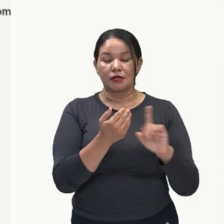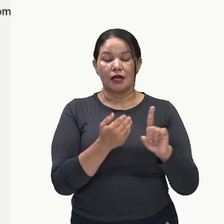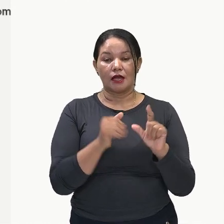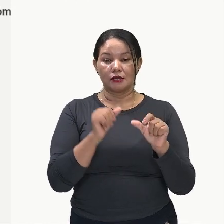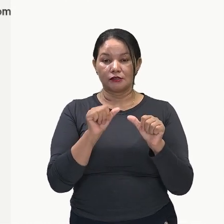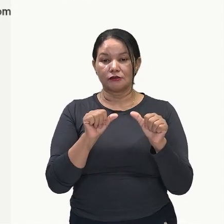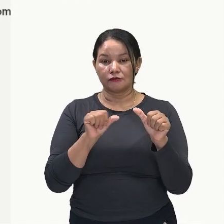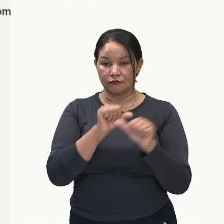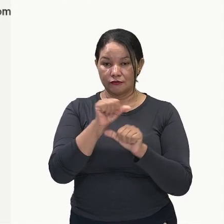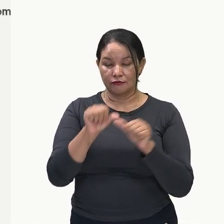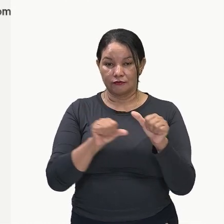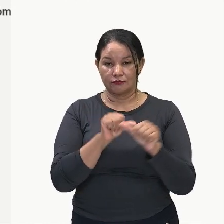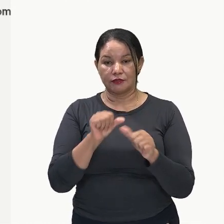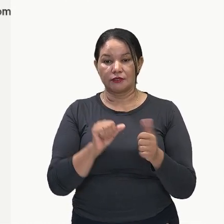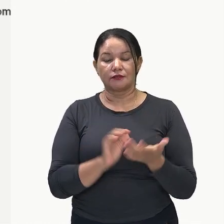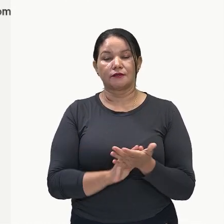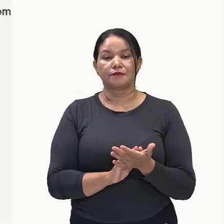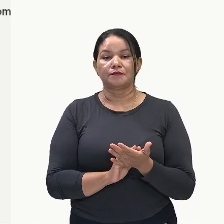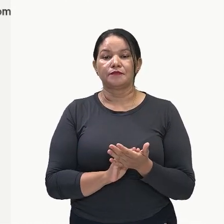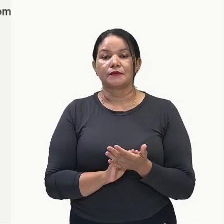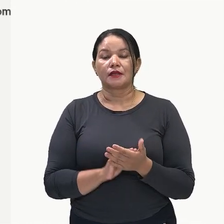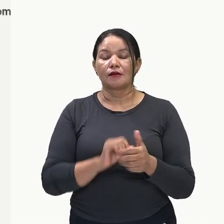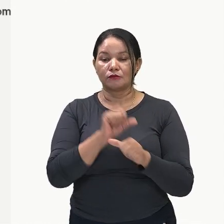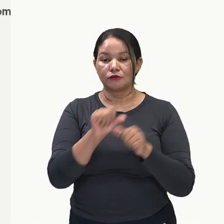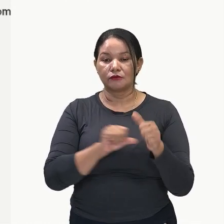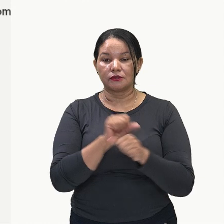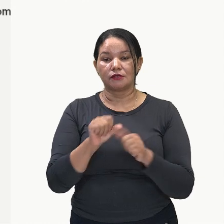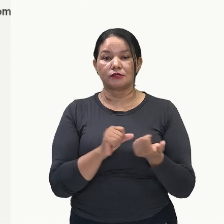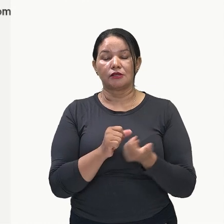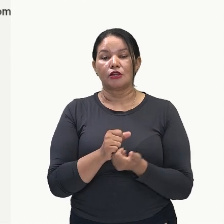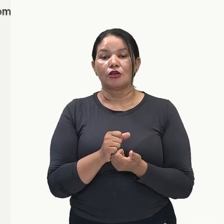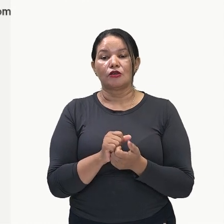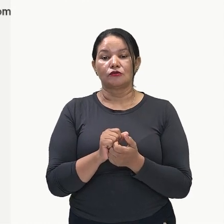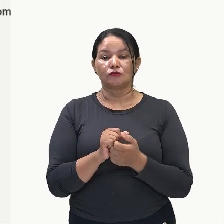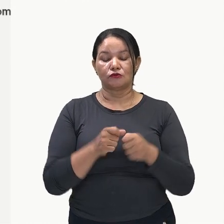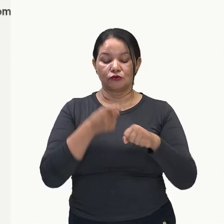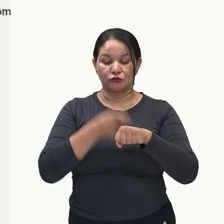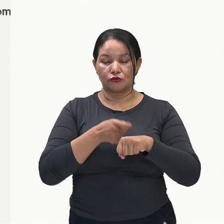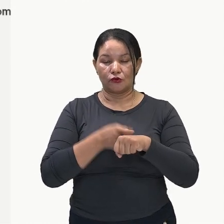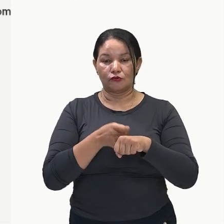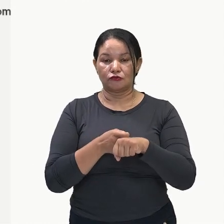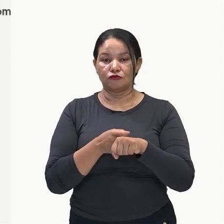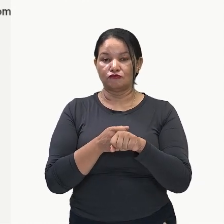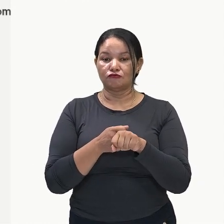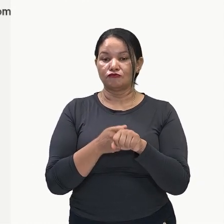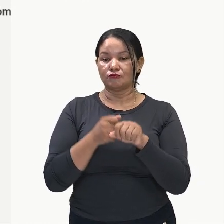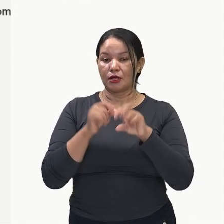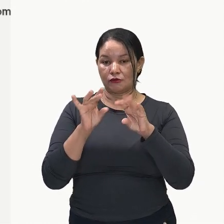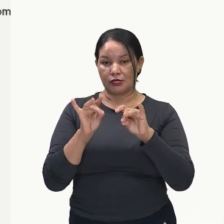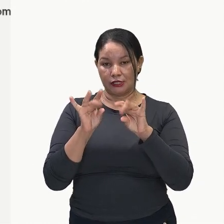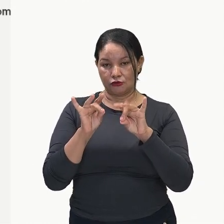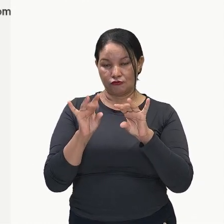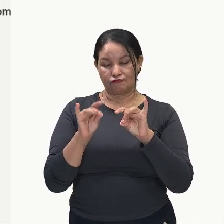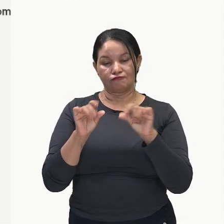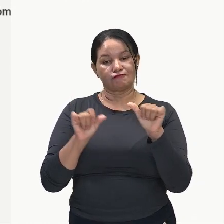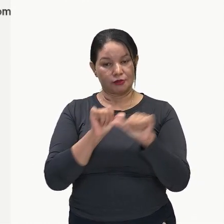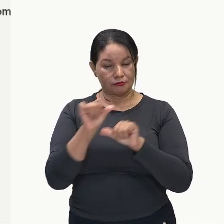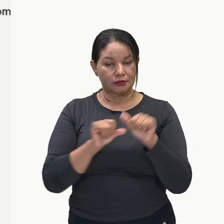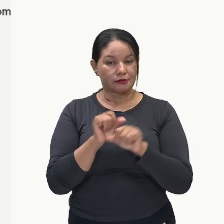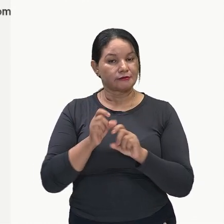fusão. Mudança de estado sólido para líquido. Aqui,